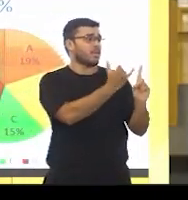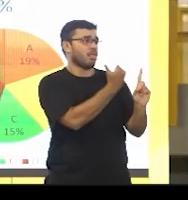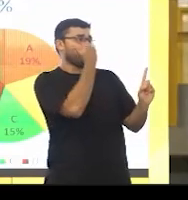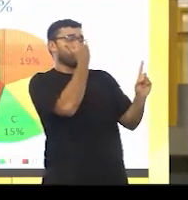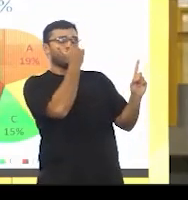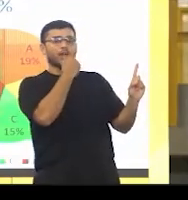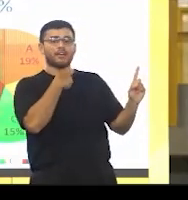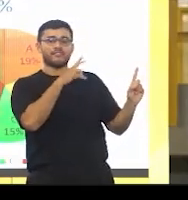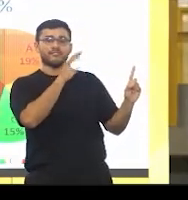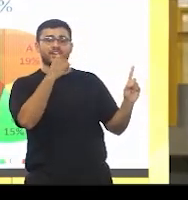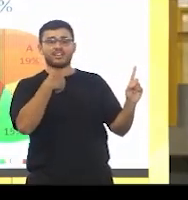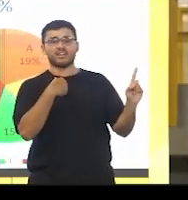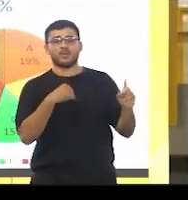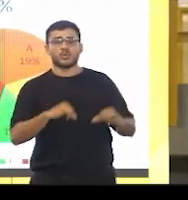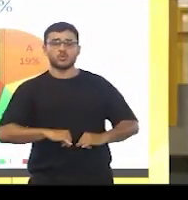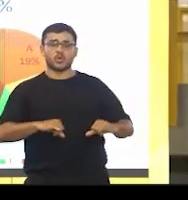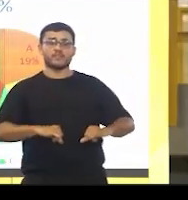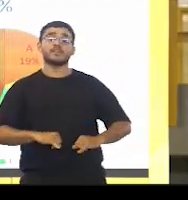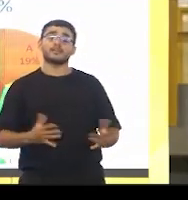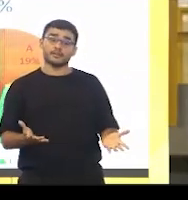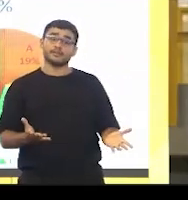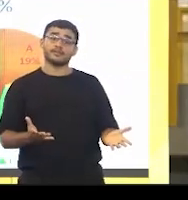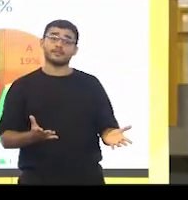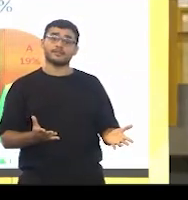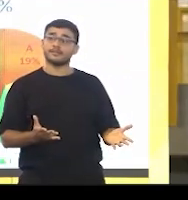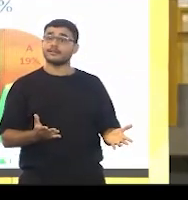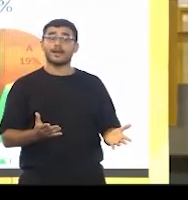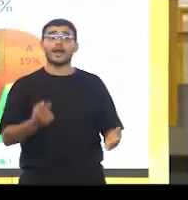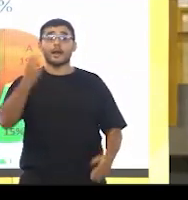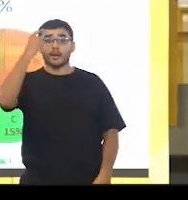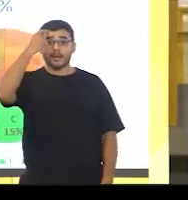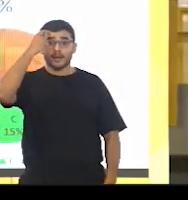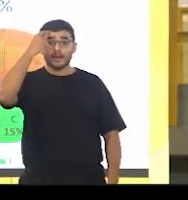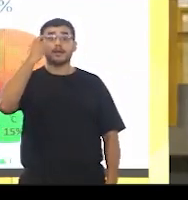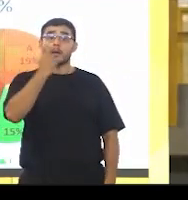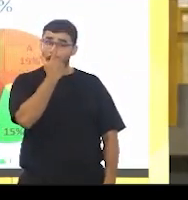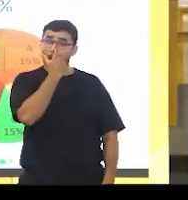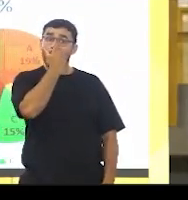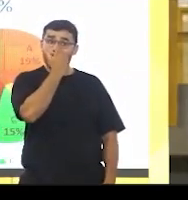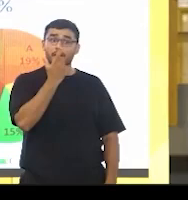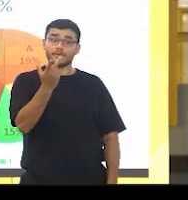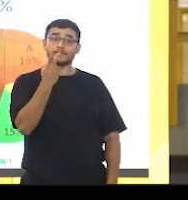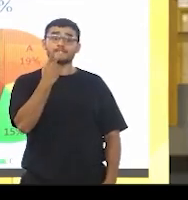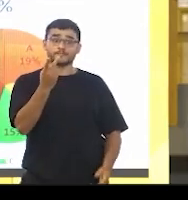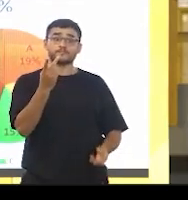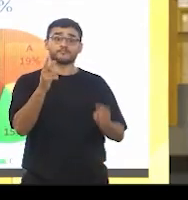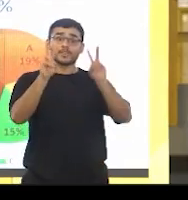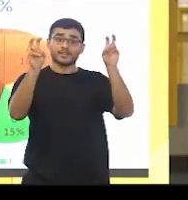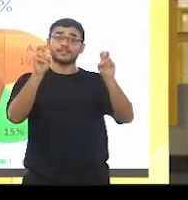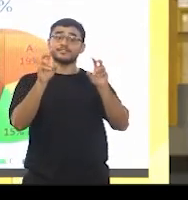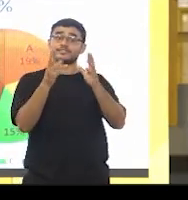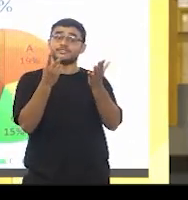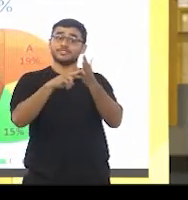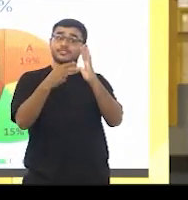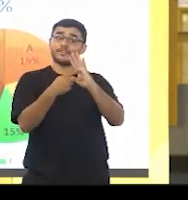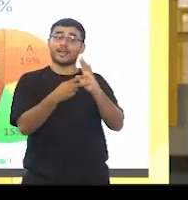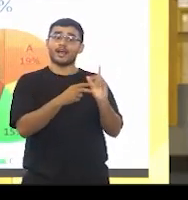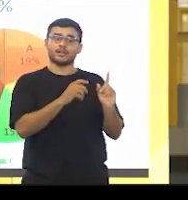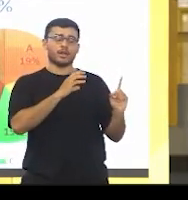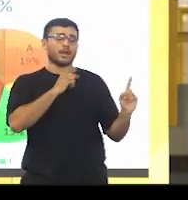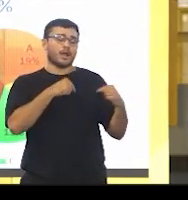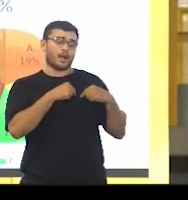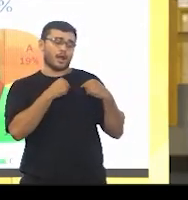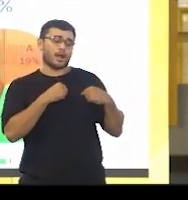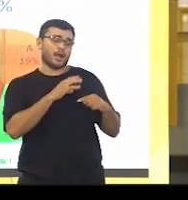está sofrendo, está apanhando, entendeu? Por isso que a gente fala paixão de Cristo.